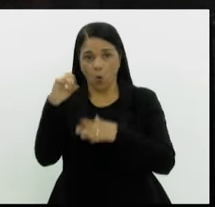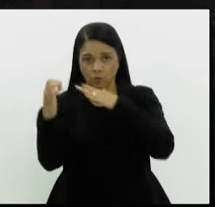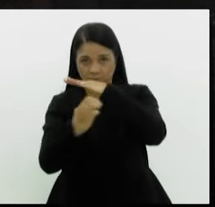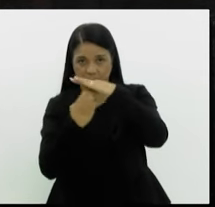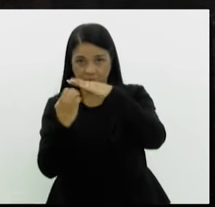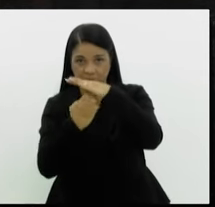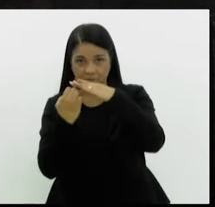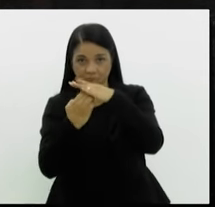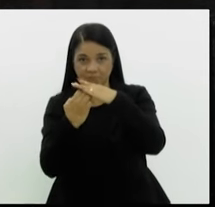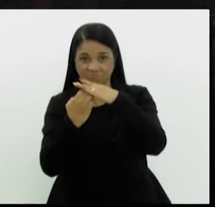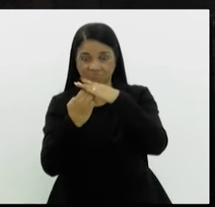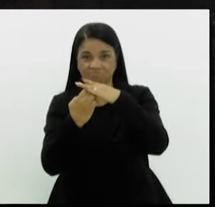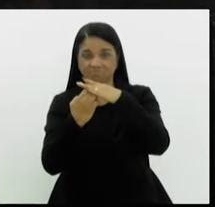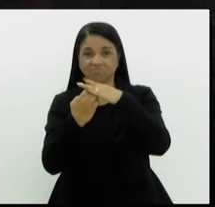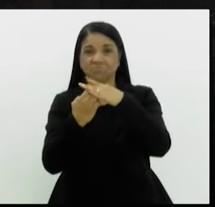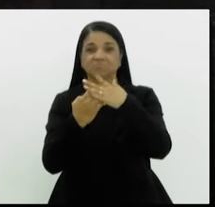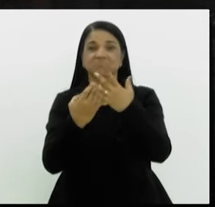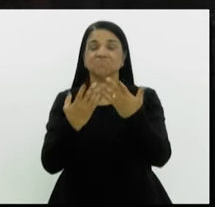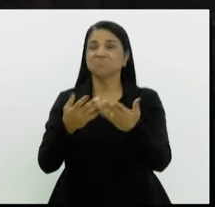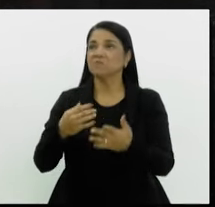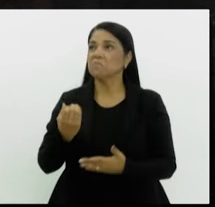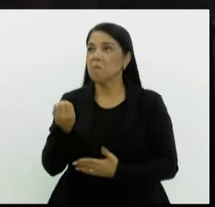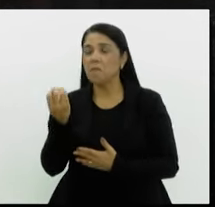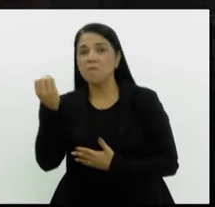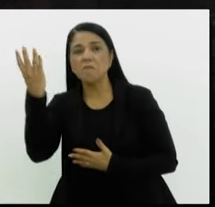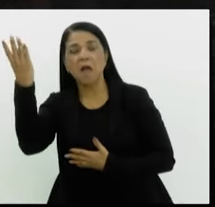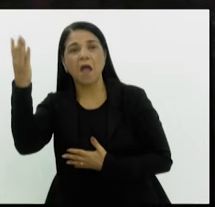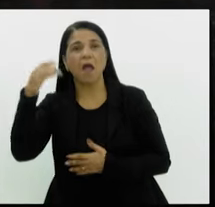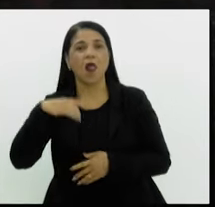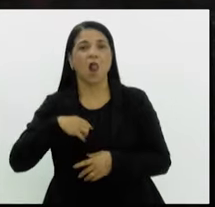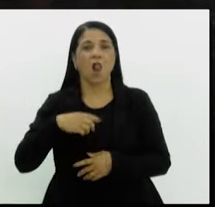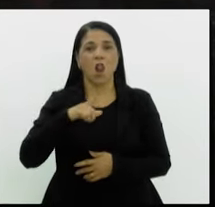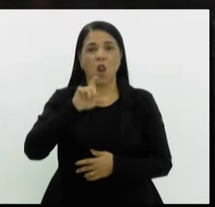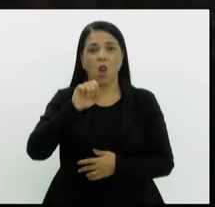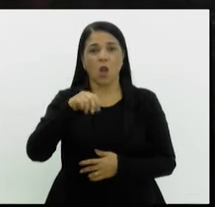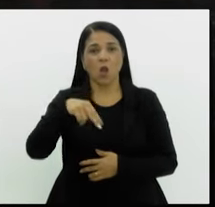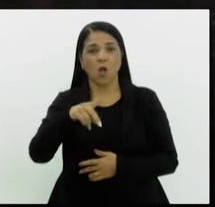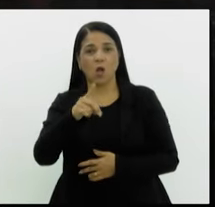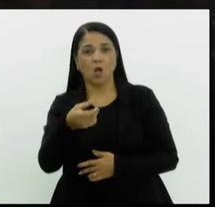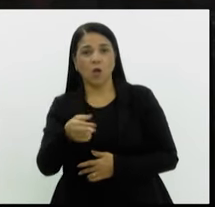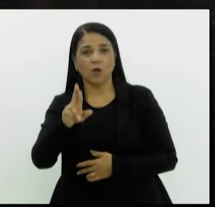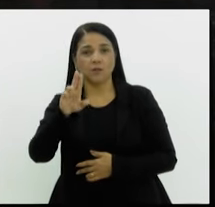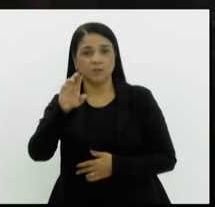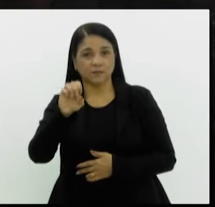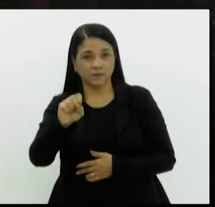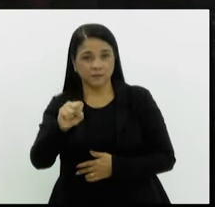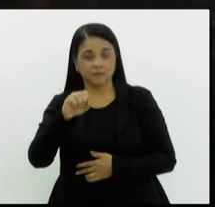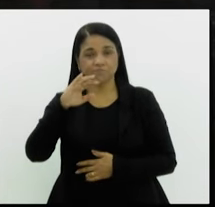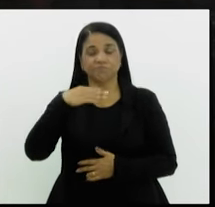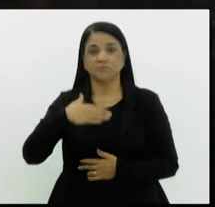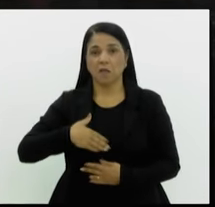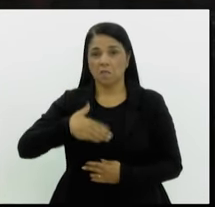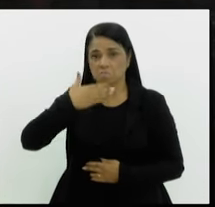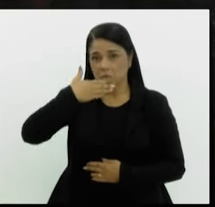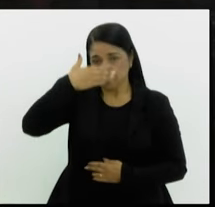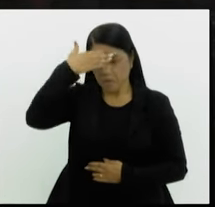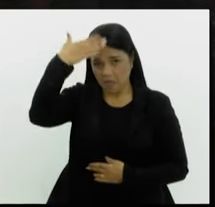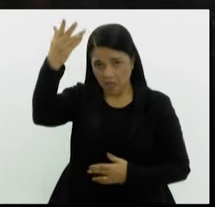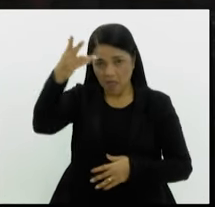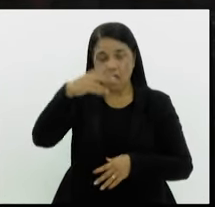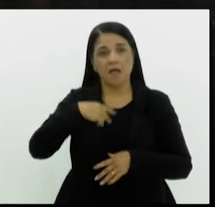E vamos sair em viagens para Londres, para a Arábia Saudita, para Dubai,